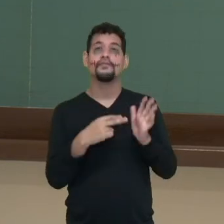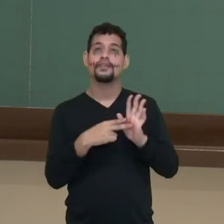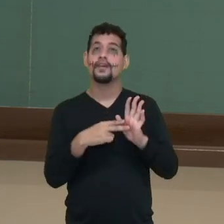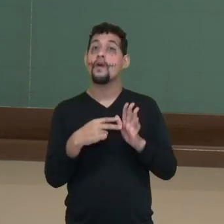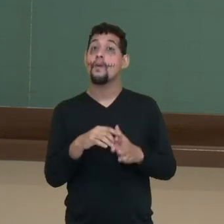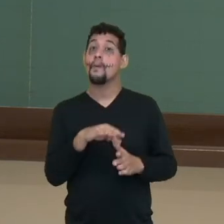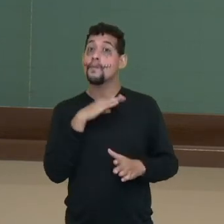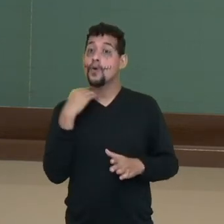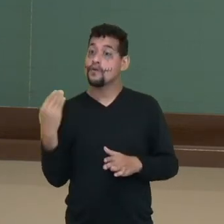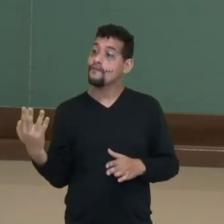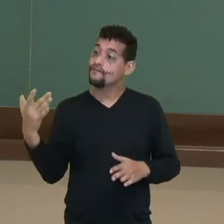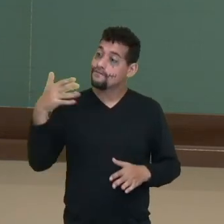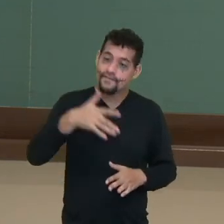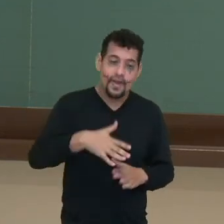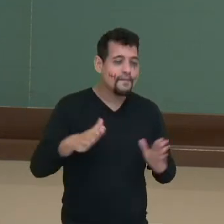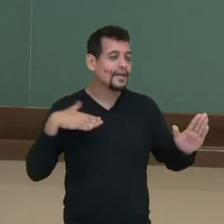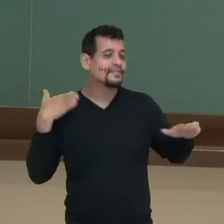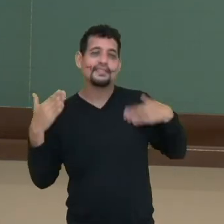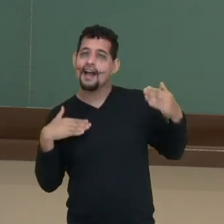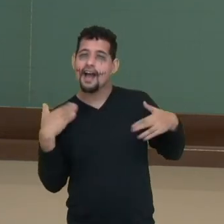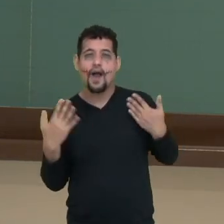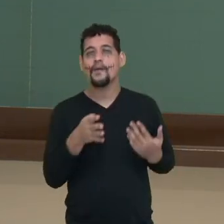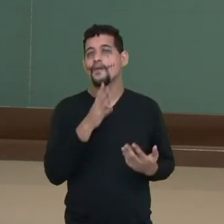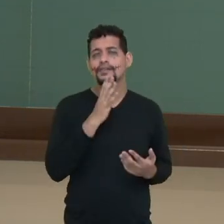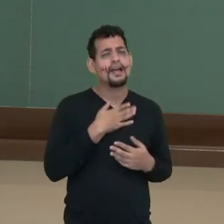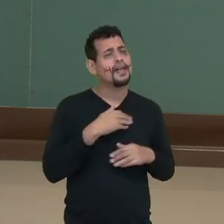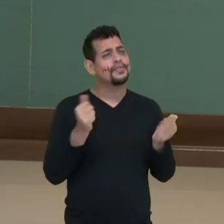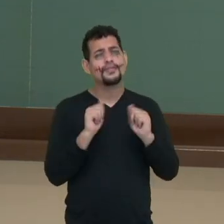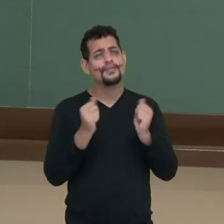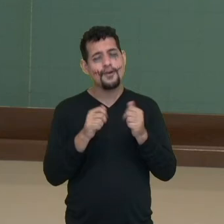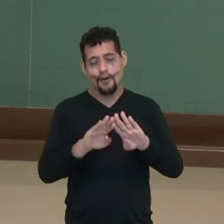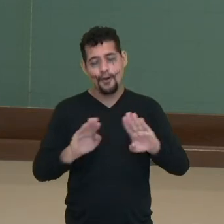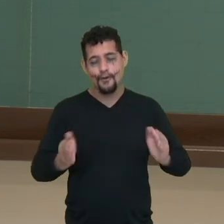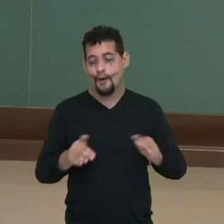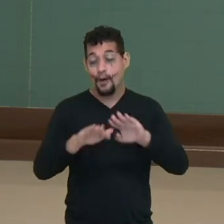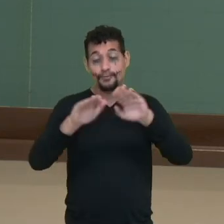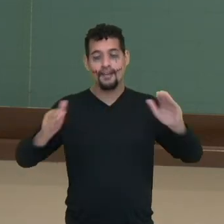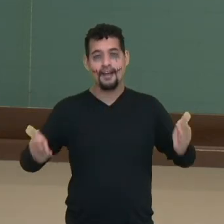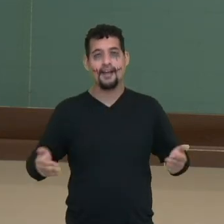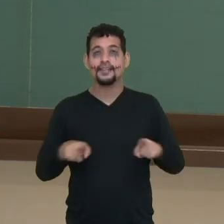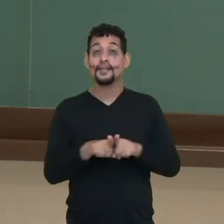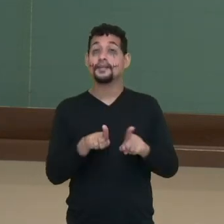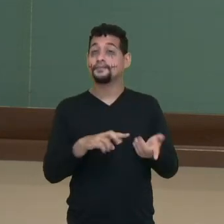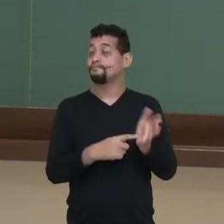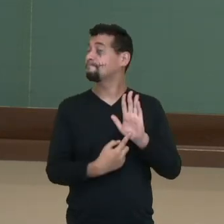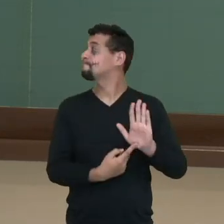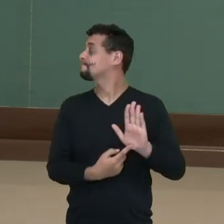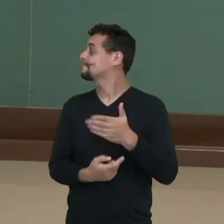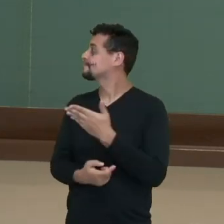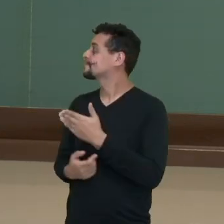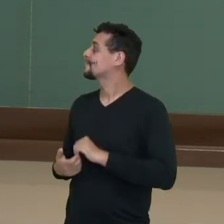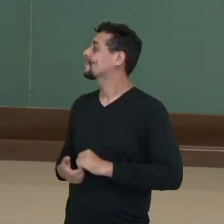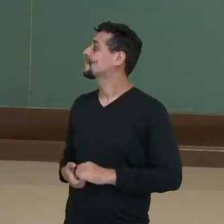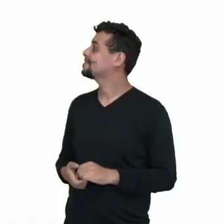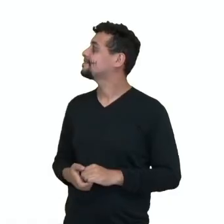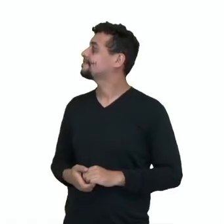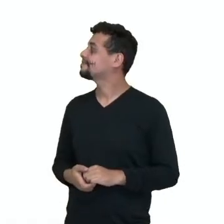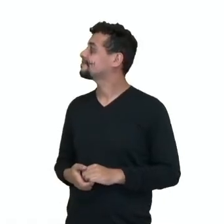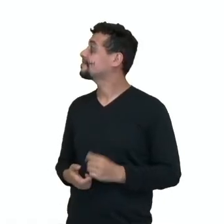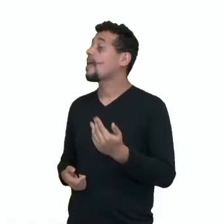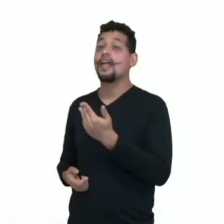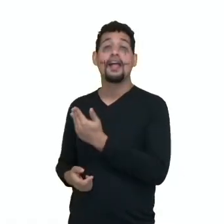visitar os seus familiares e eles vão ficar felizes com os altares, certo? Aqui está o altar. Essa é uma